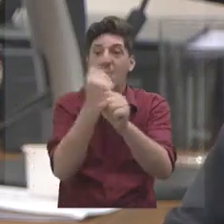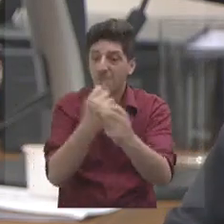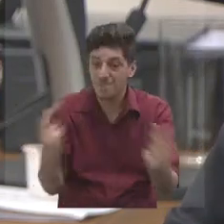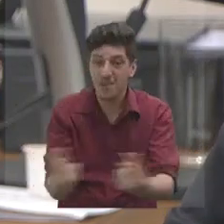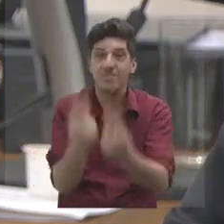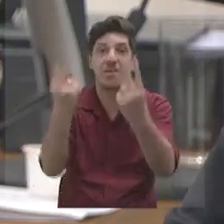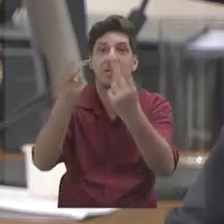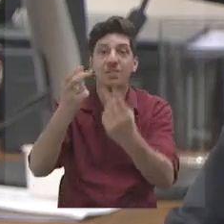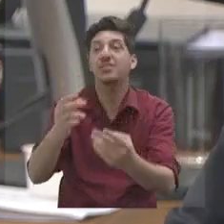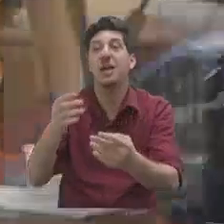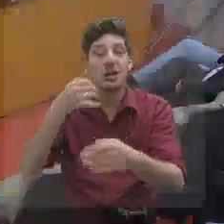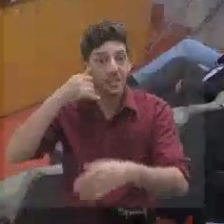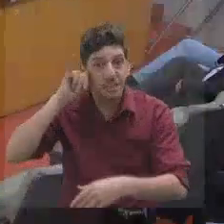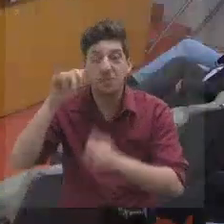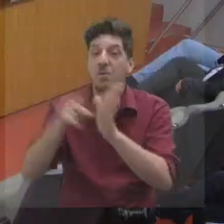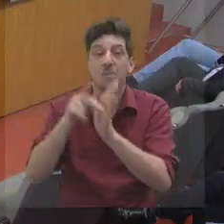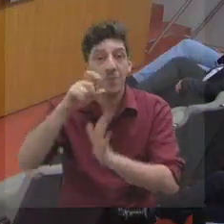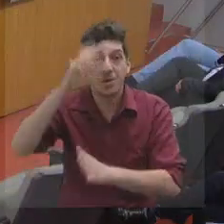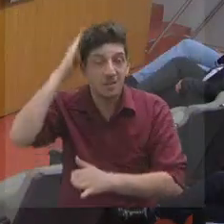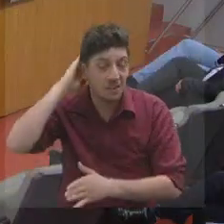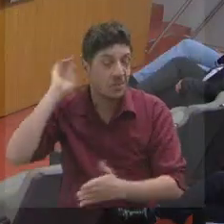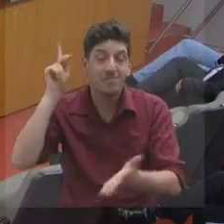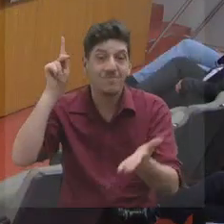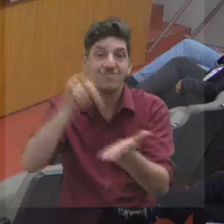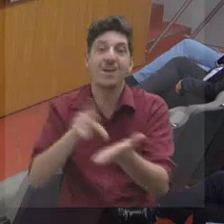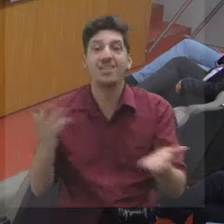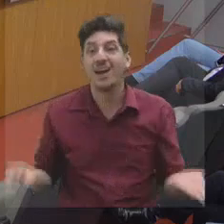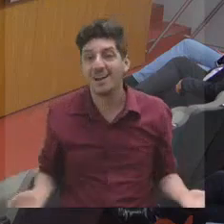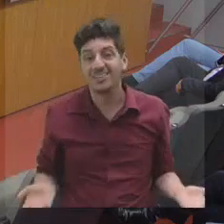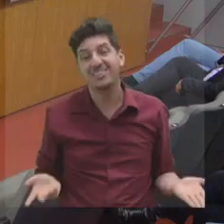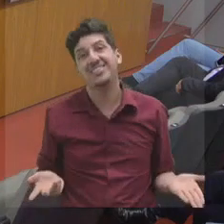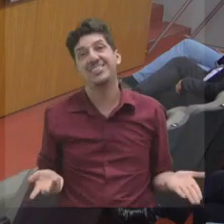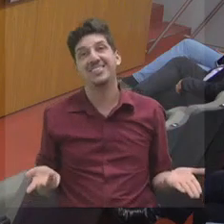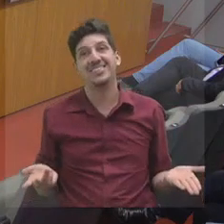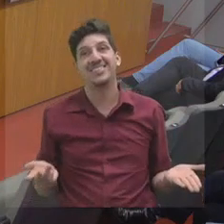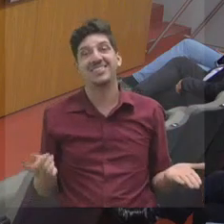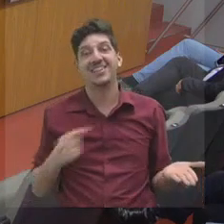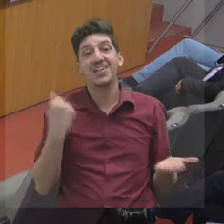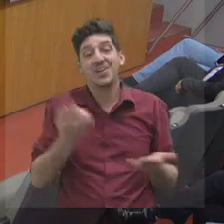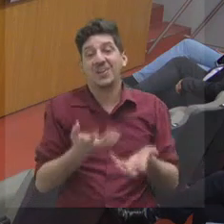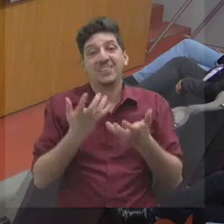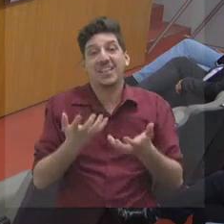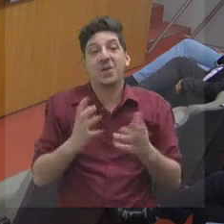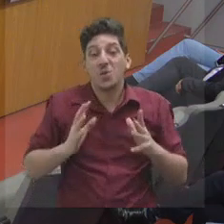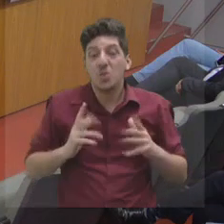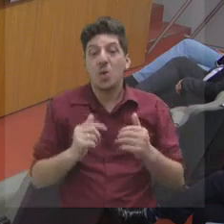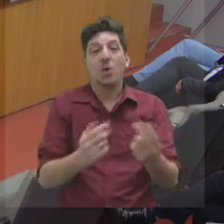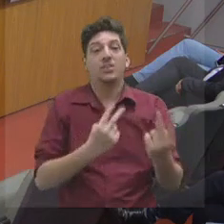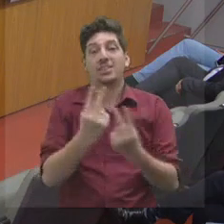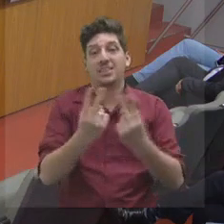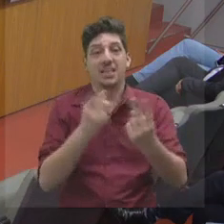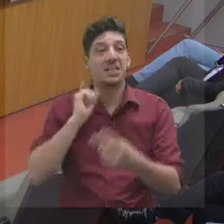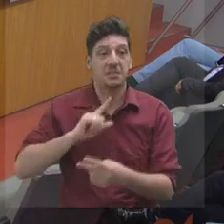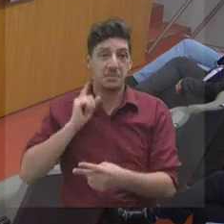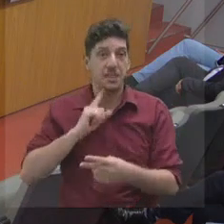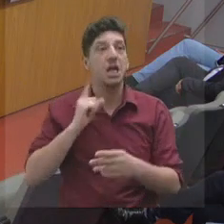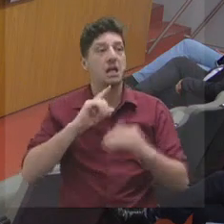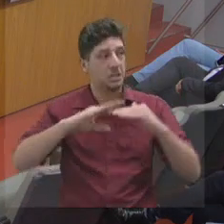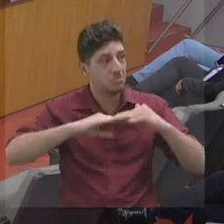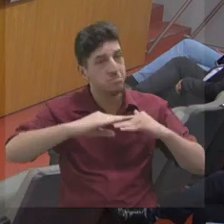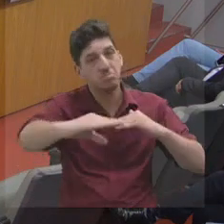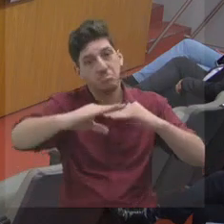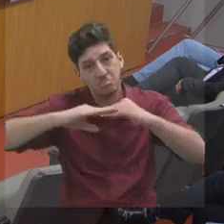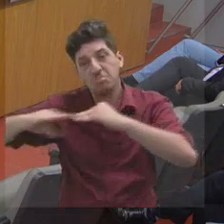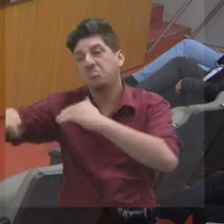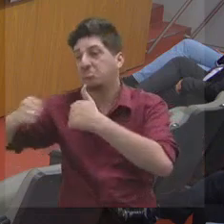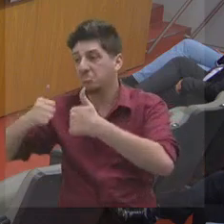imóvel do governador isso é um fato eu não assim a gente quer que todas as estradas de Minas Gerais sejam pavimentadas e obviamente